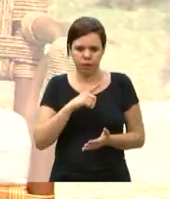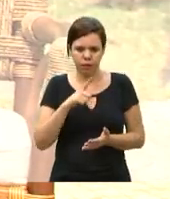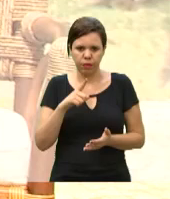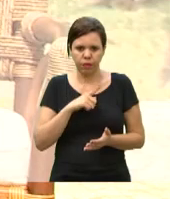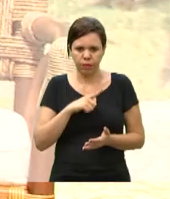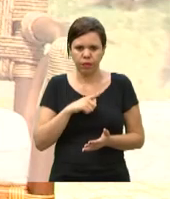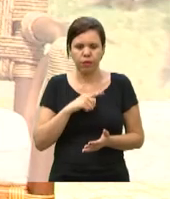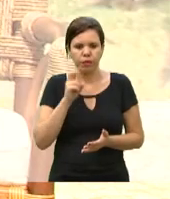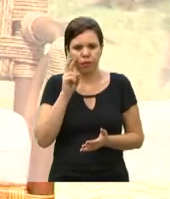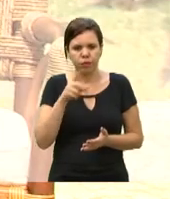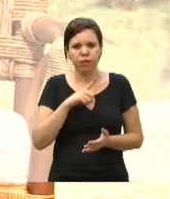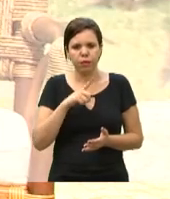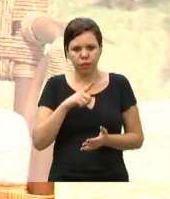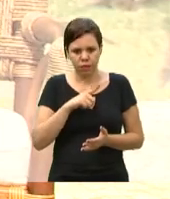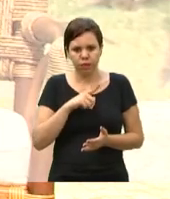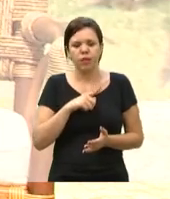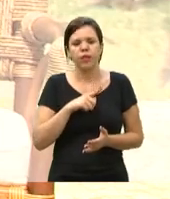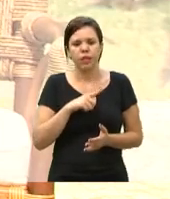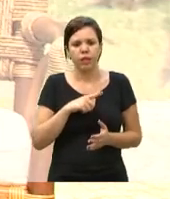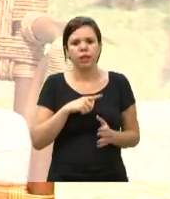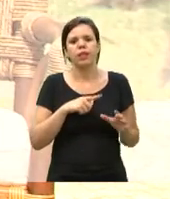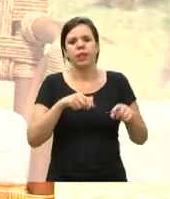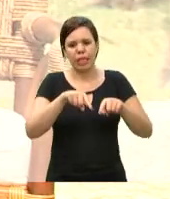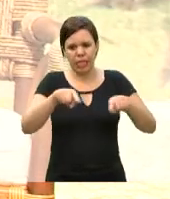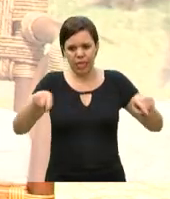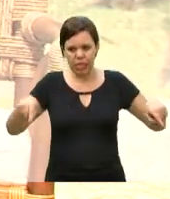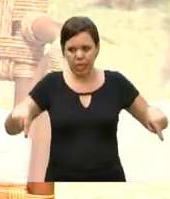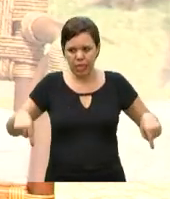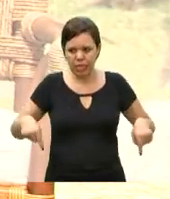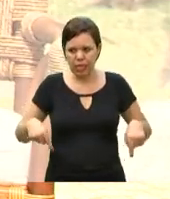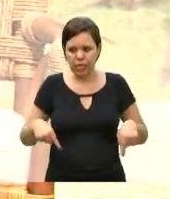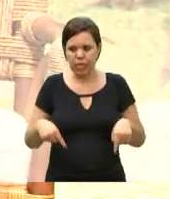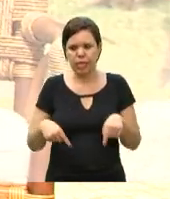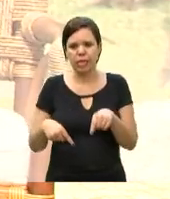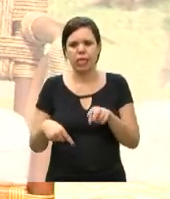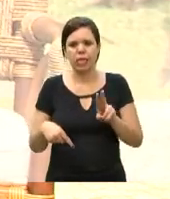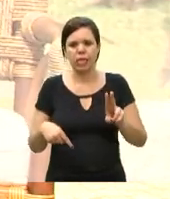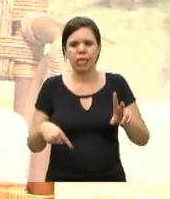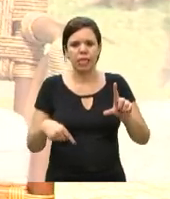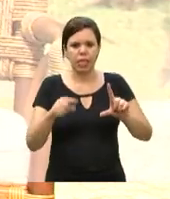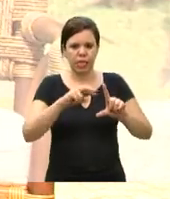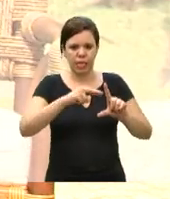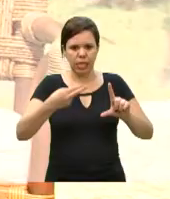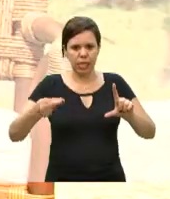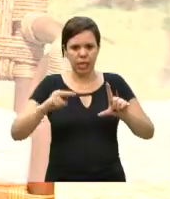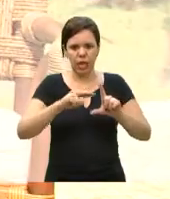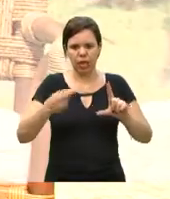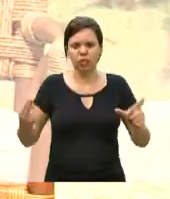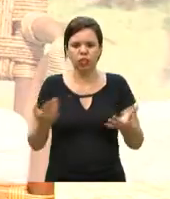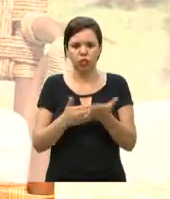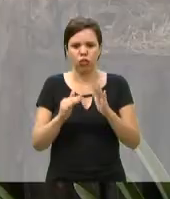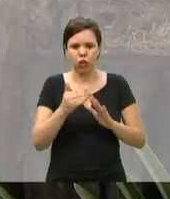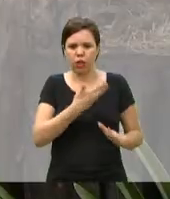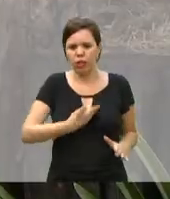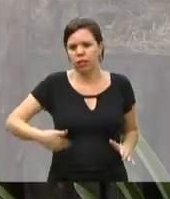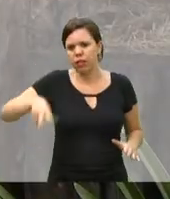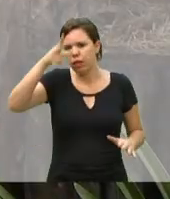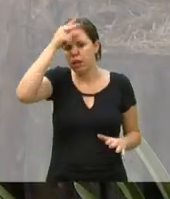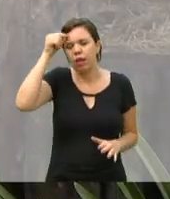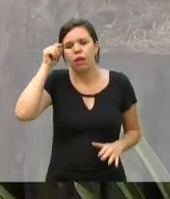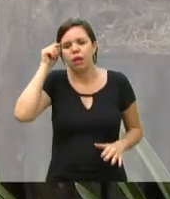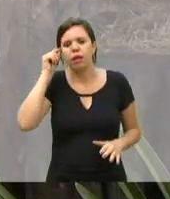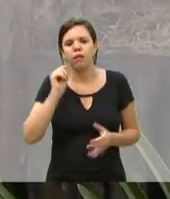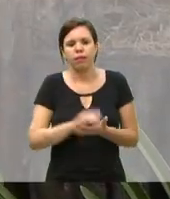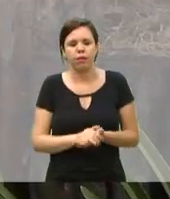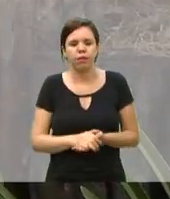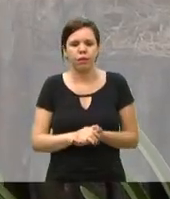gente escuta falar em sala de recursos dentro das escolas estaduais ou municipais. E é importante que